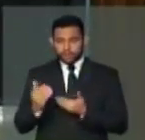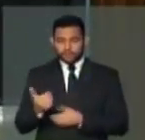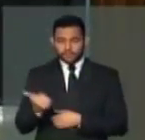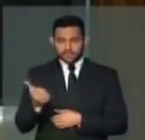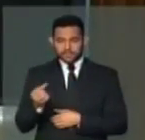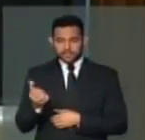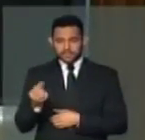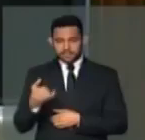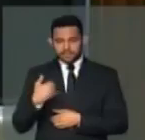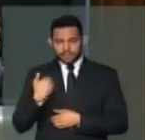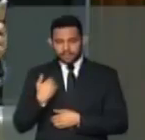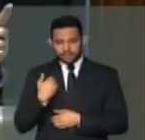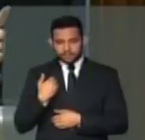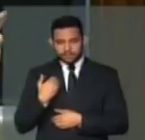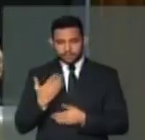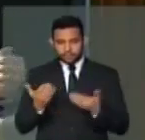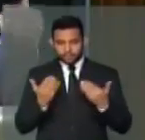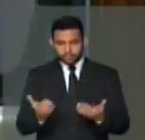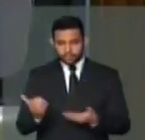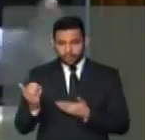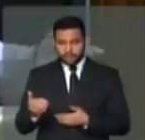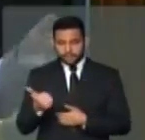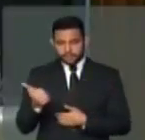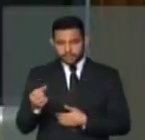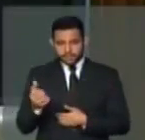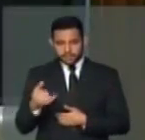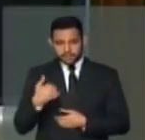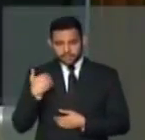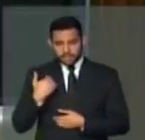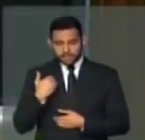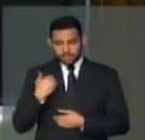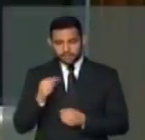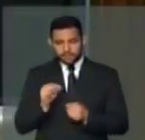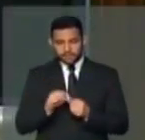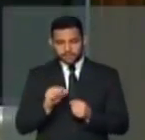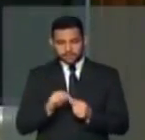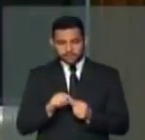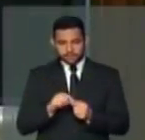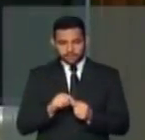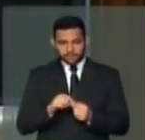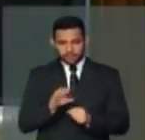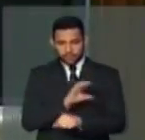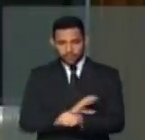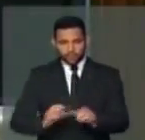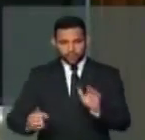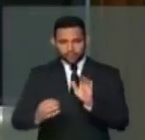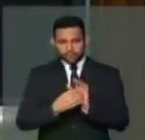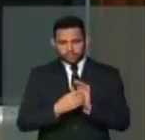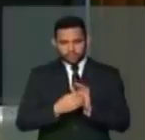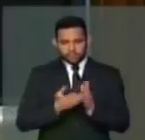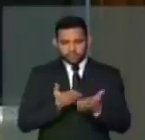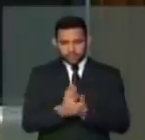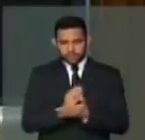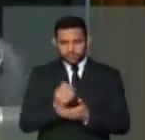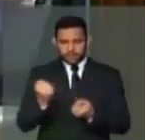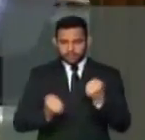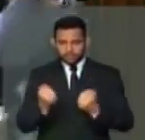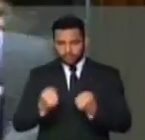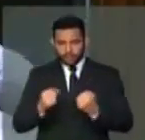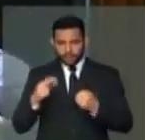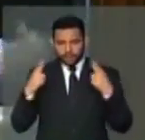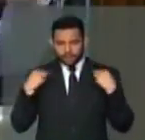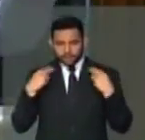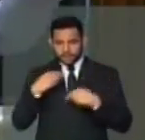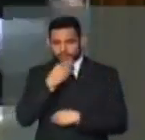16 anos. O jovem aos 16 anos fazer um concurso público, tirar sua habilitação,